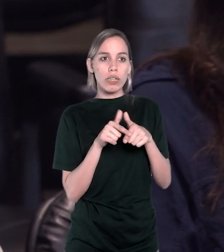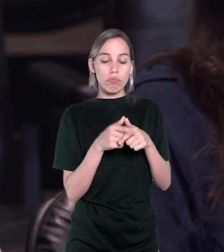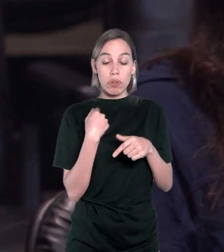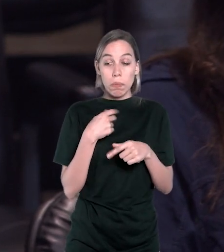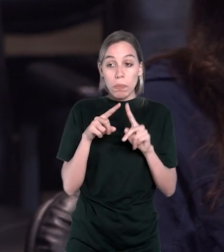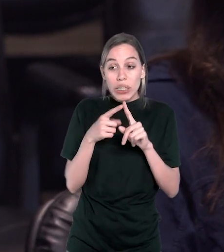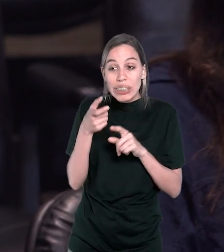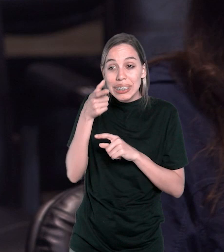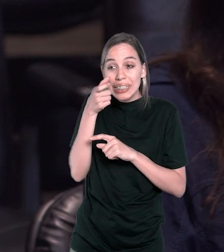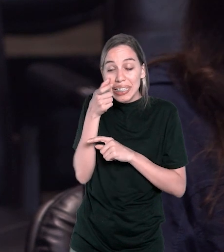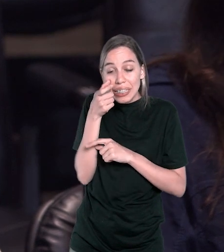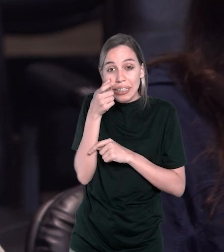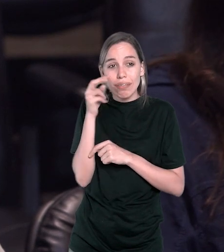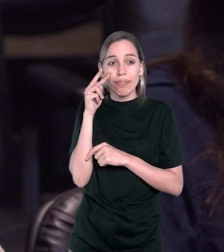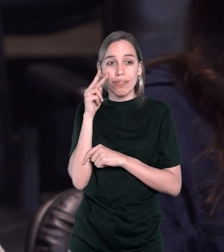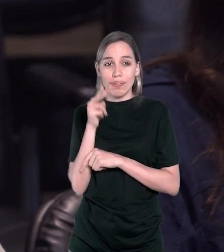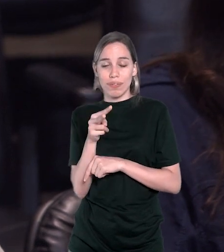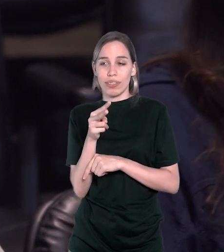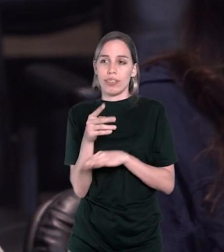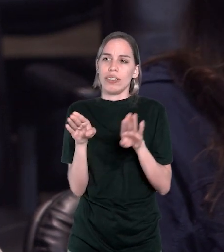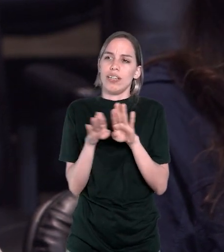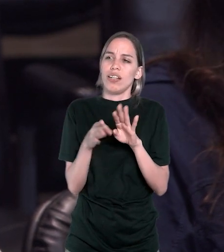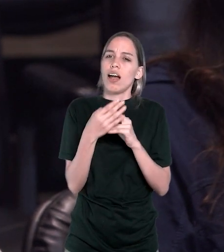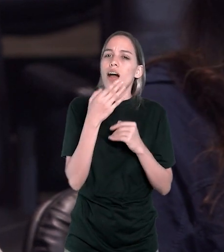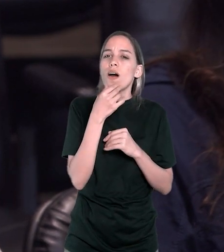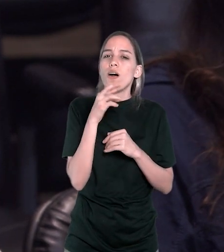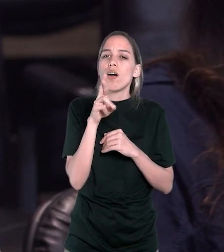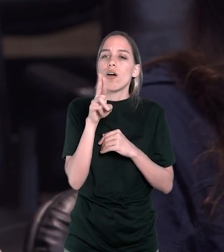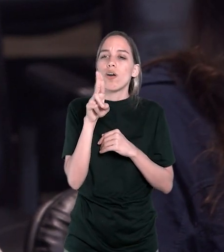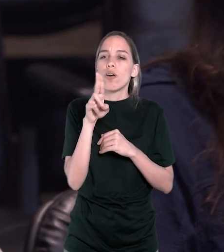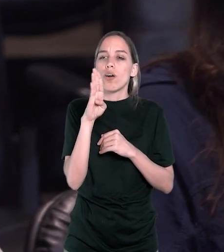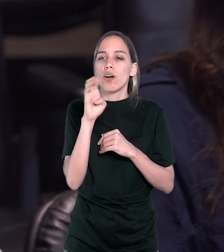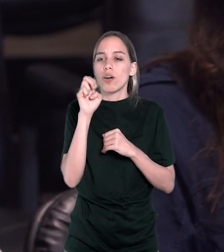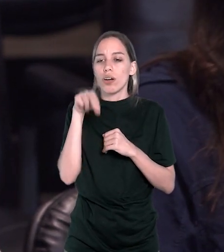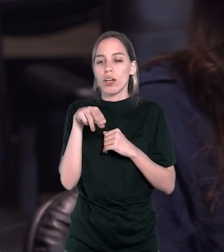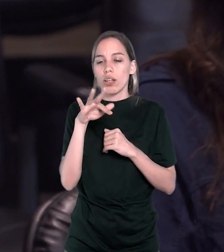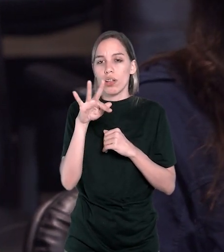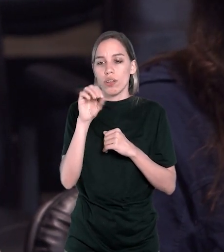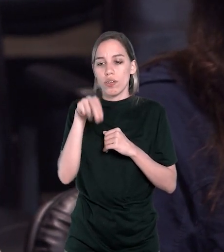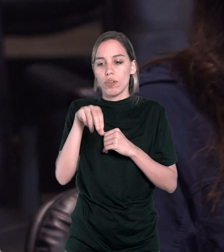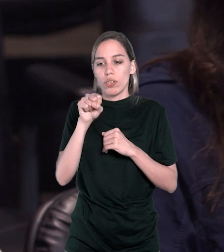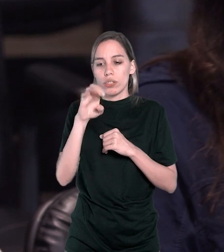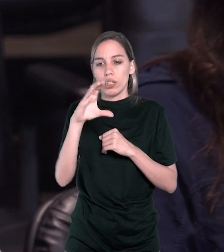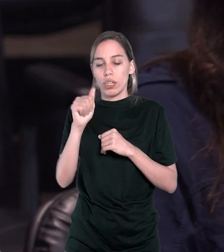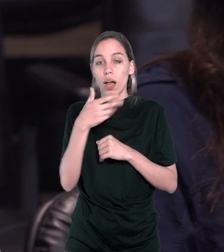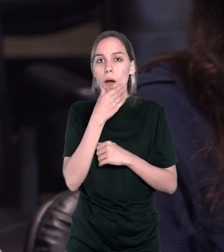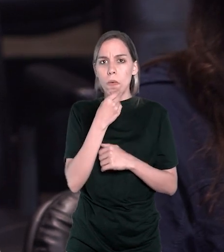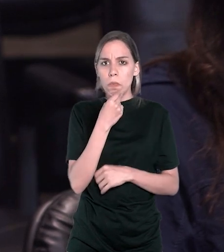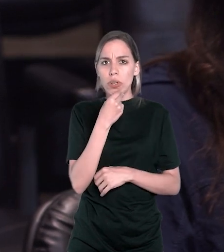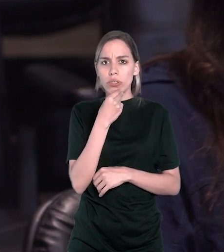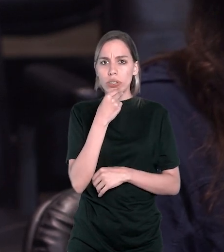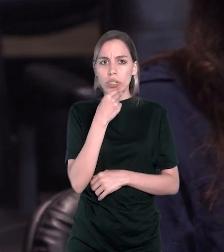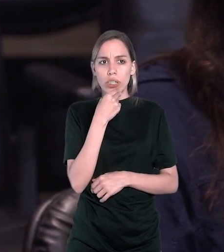ver né, o próprio Rubem Fonseca, né, que foi delegado de polícia também durante muitos anos, e todas as histórias que